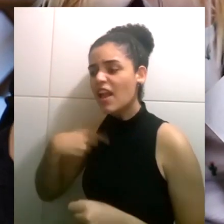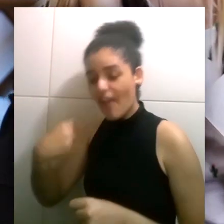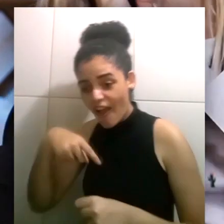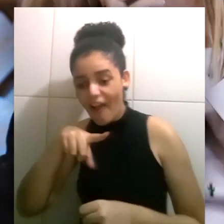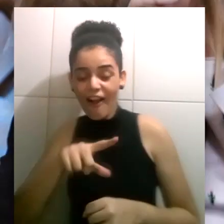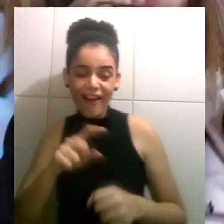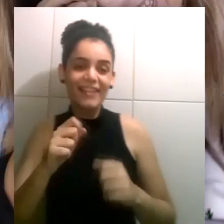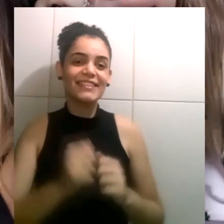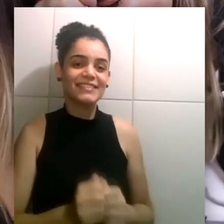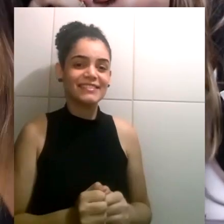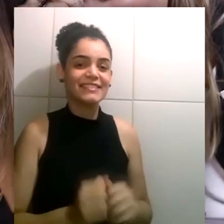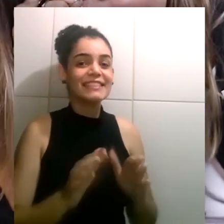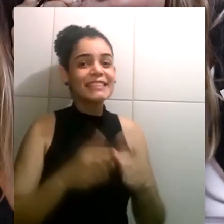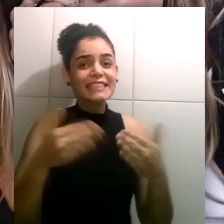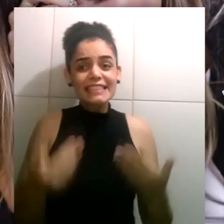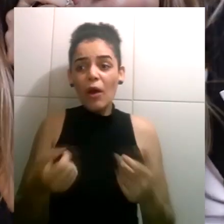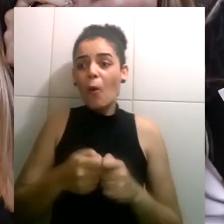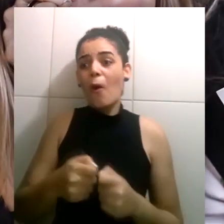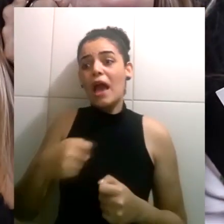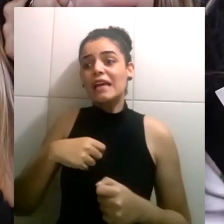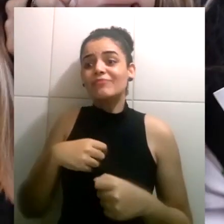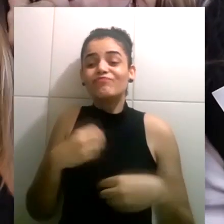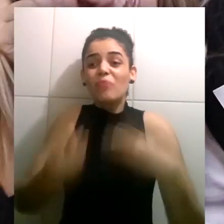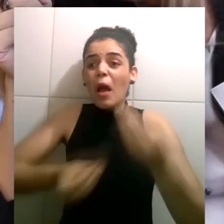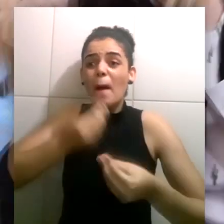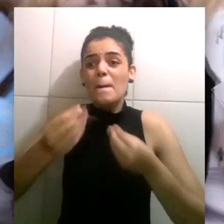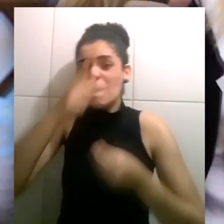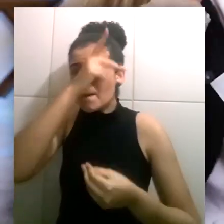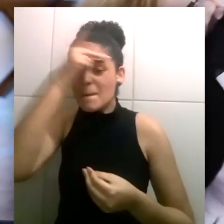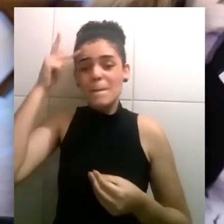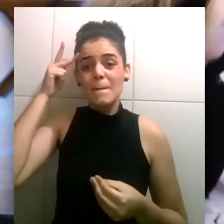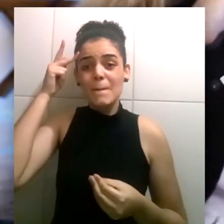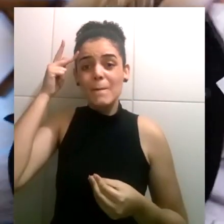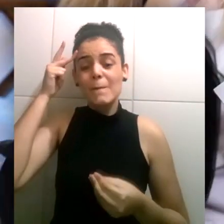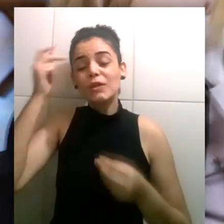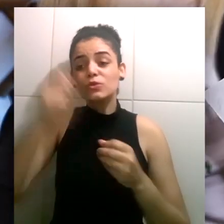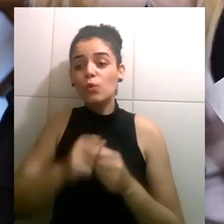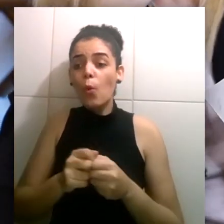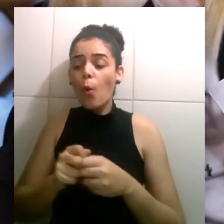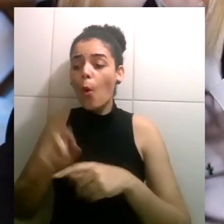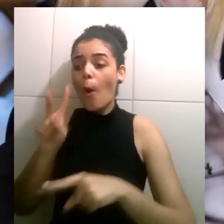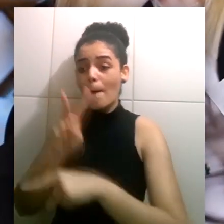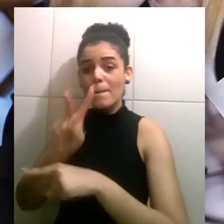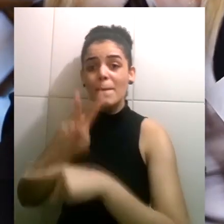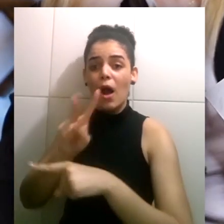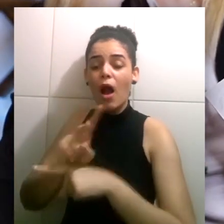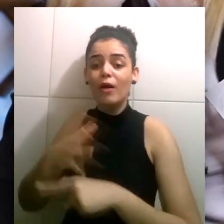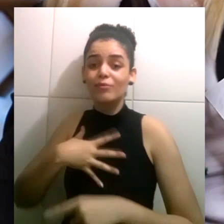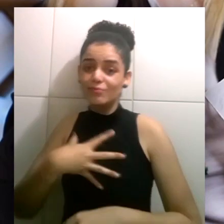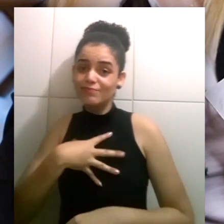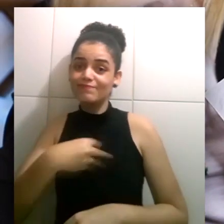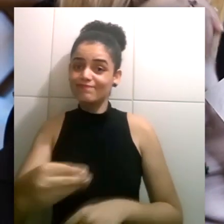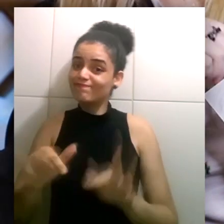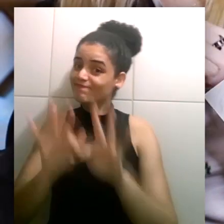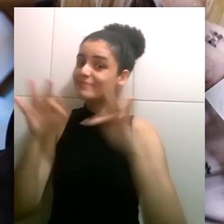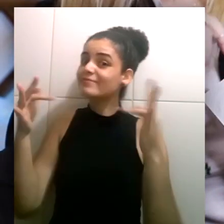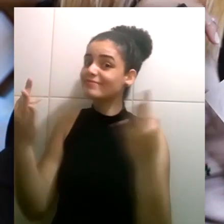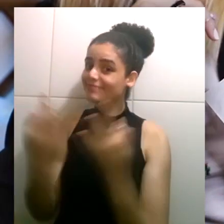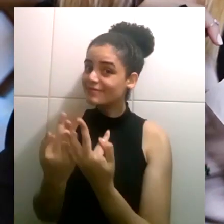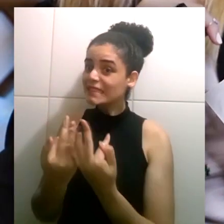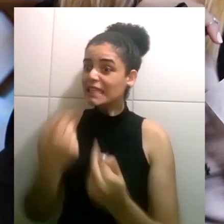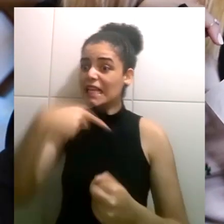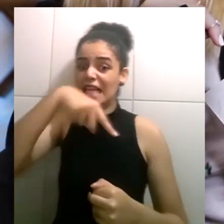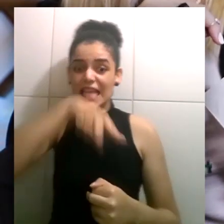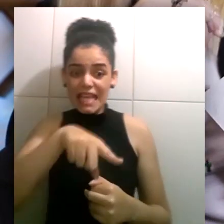Deus me ajude, Deus traga alguém pra cuidar das minhas crianças. Pra eu poder ir, né? Porque quando a gente, né, cuida da